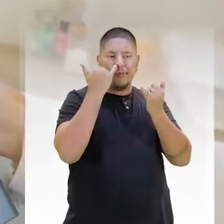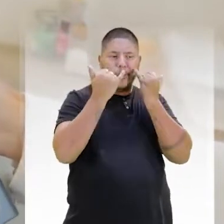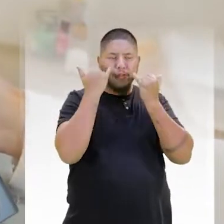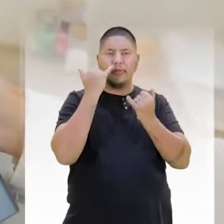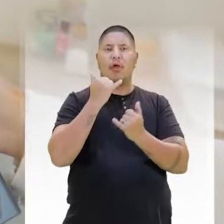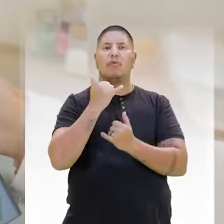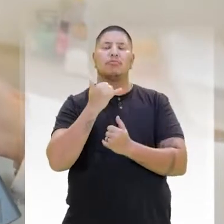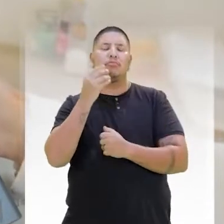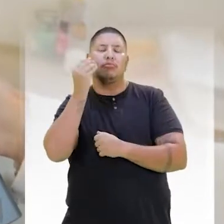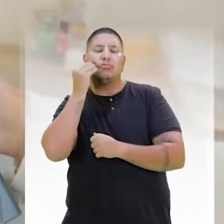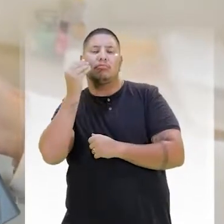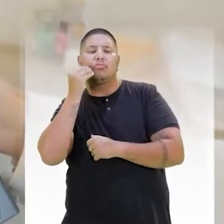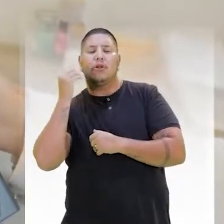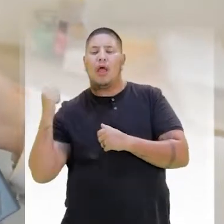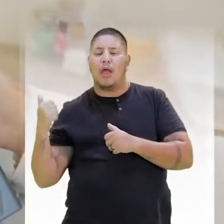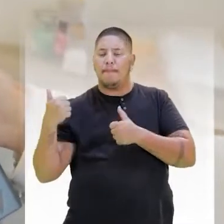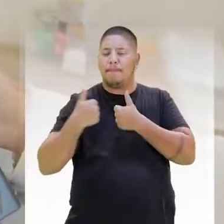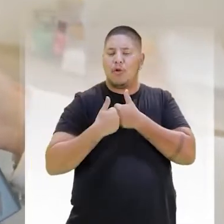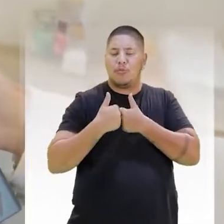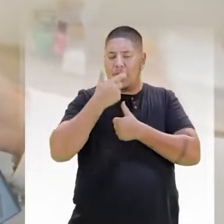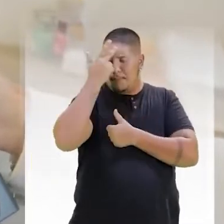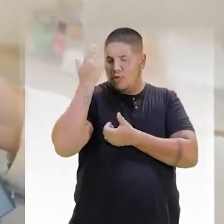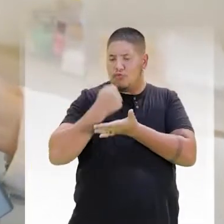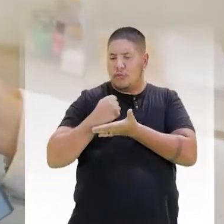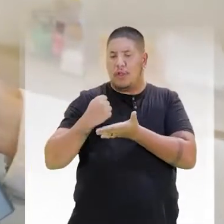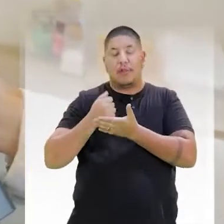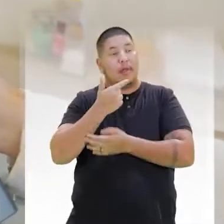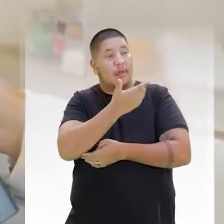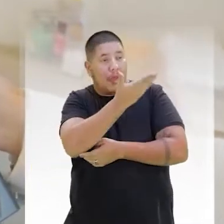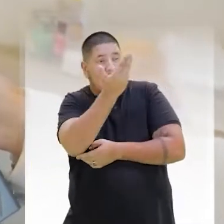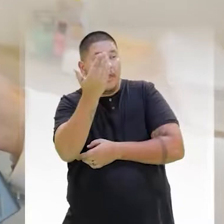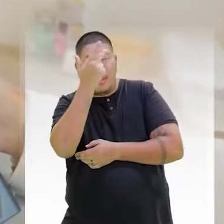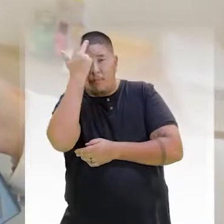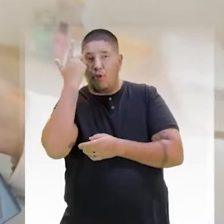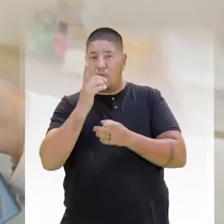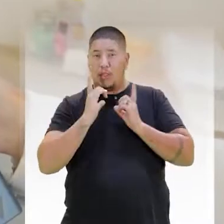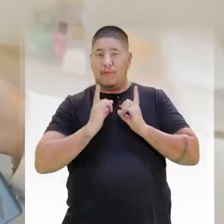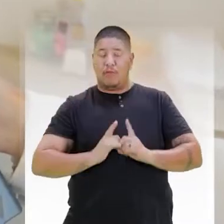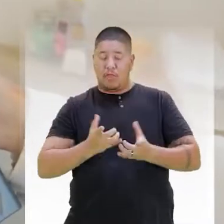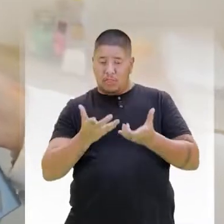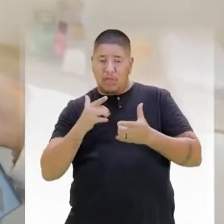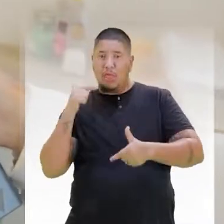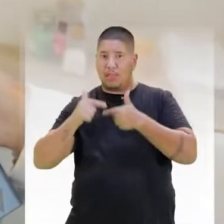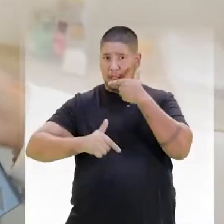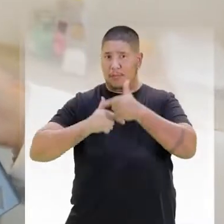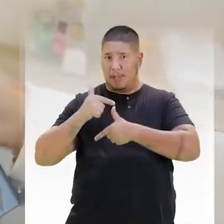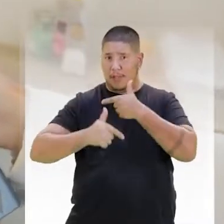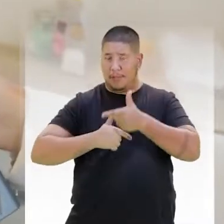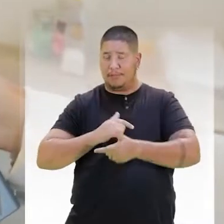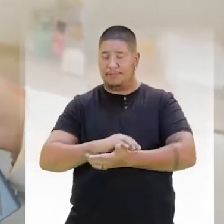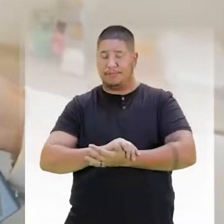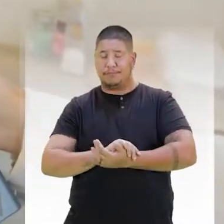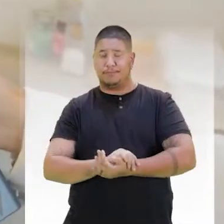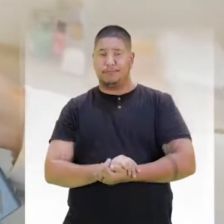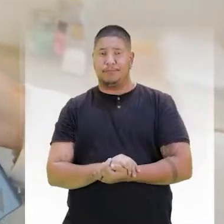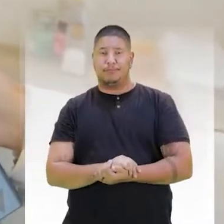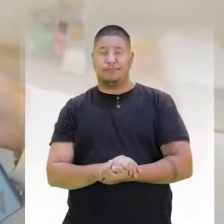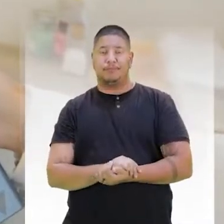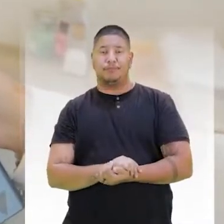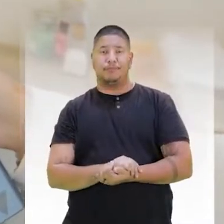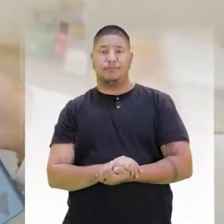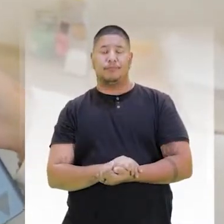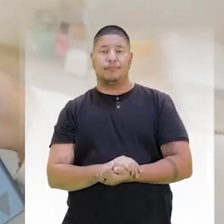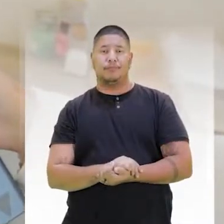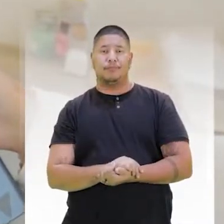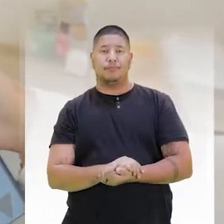aqueles empregadores que buscam contratar e aquelas pessoas com deficiência ou beneficiários reabilitados que buscam o seu ingresso ou mesmo o reingresso